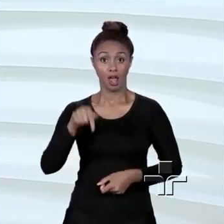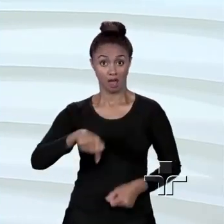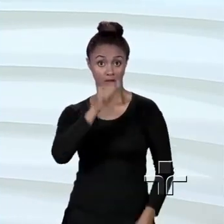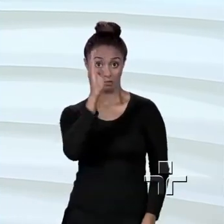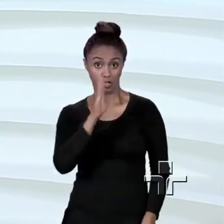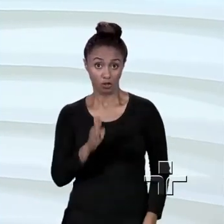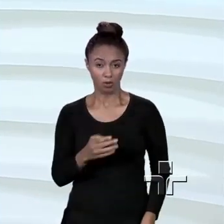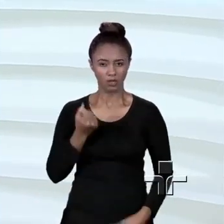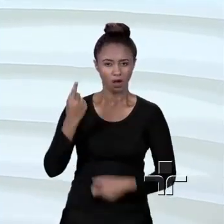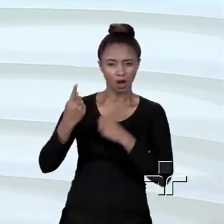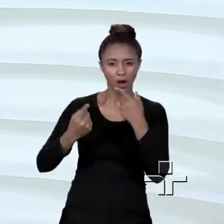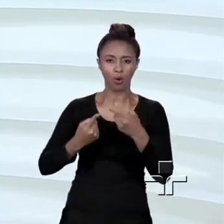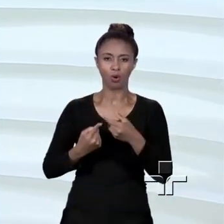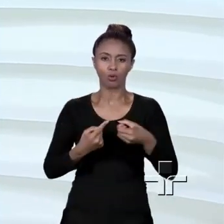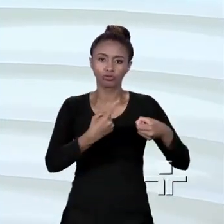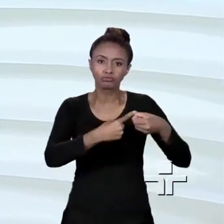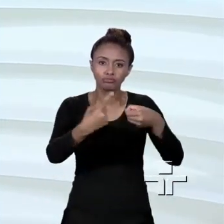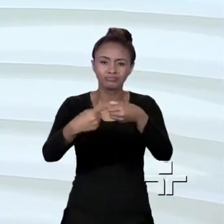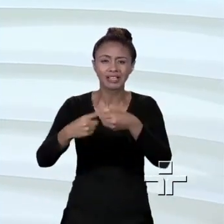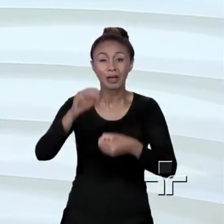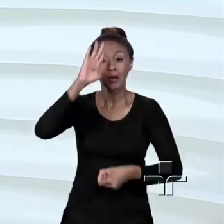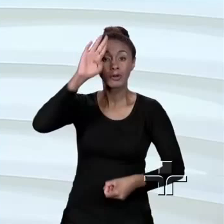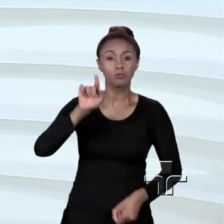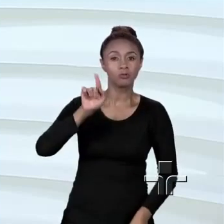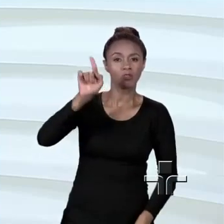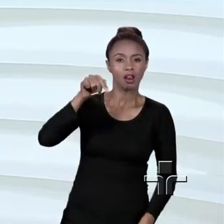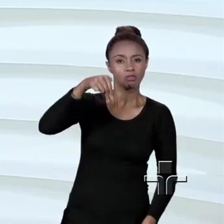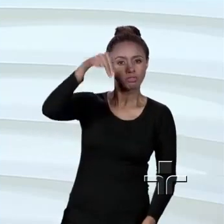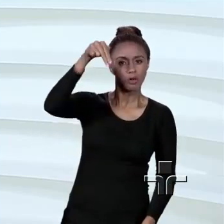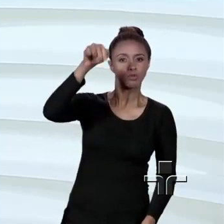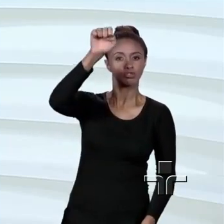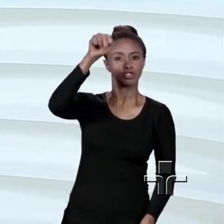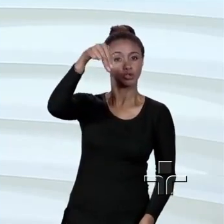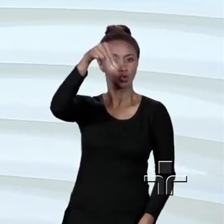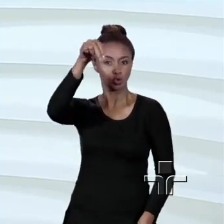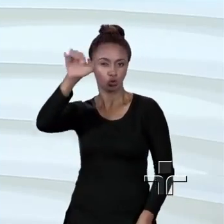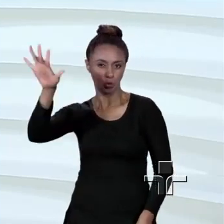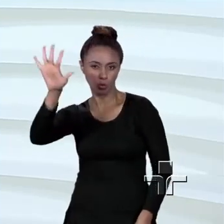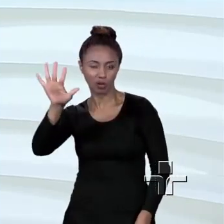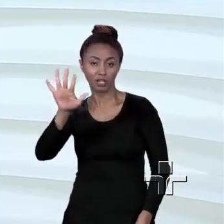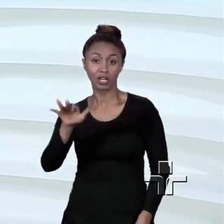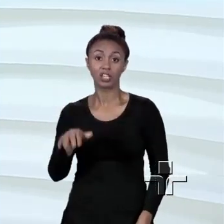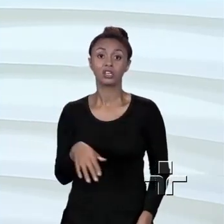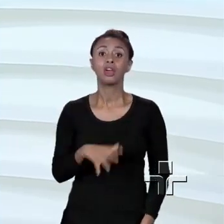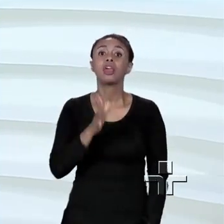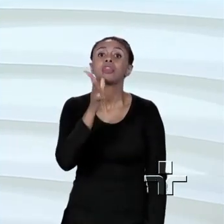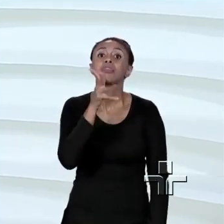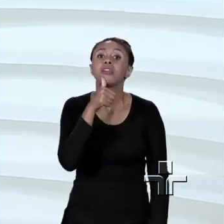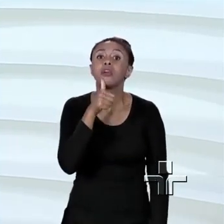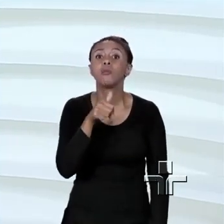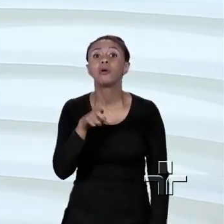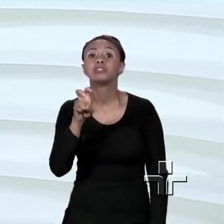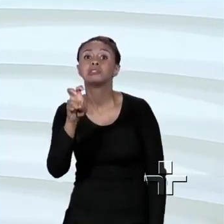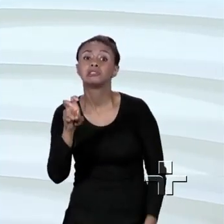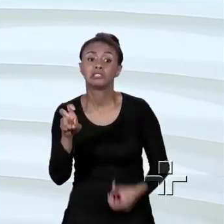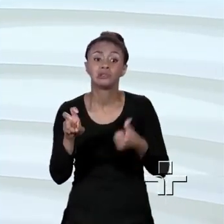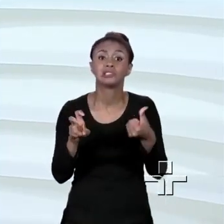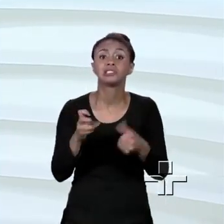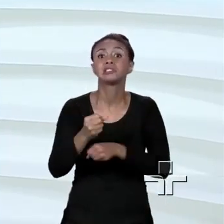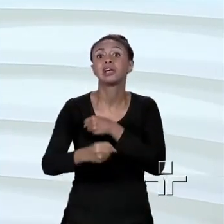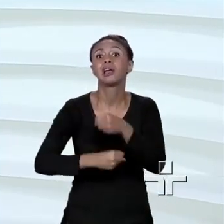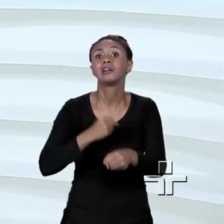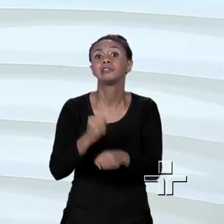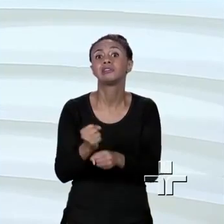Brasil, principalmente no Norte, no Nordeste, que uma cadeira chega a demorar de 5 a 6 anos para chegar. E pior,